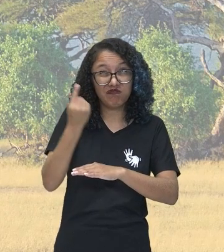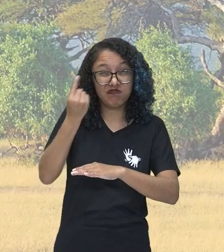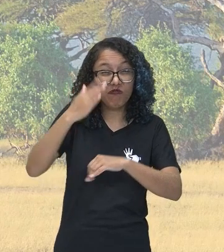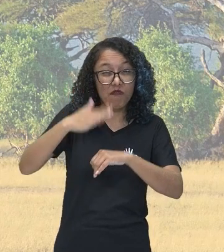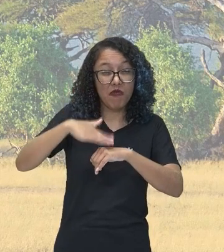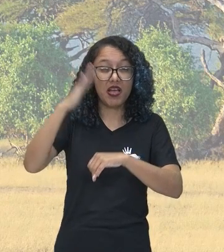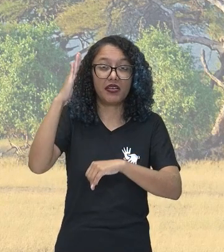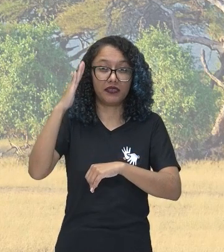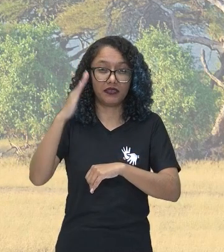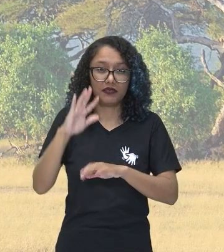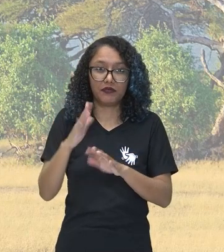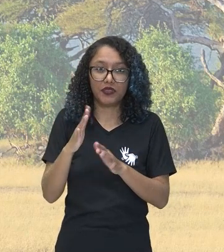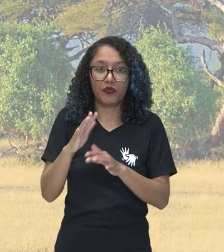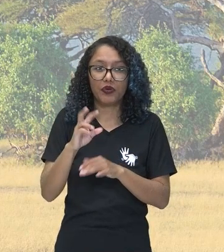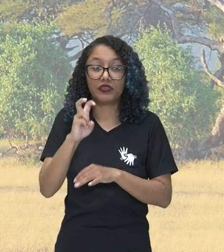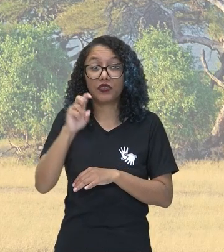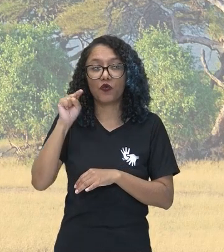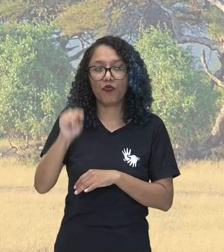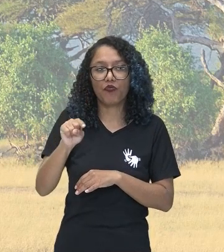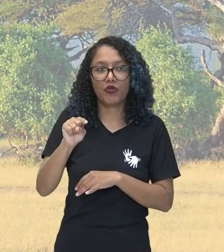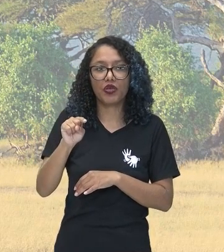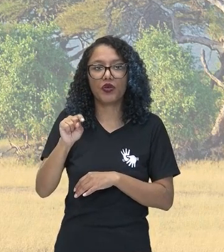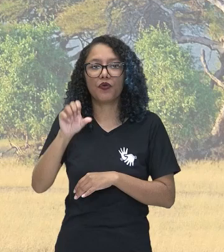altitude aí, gente, de